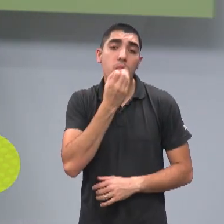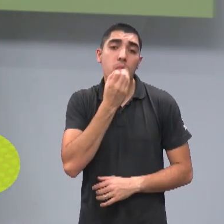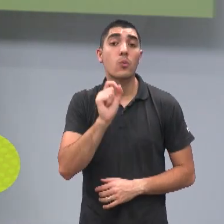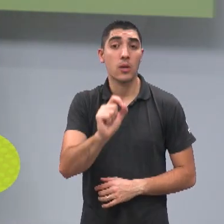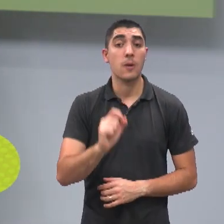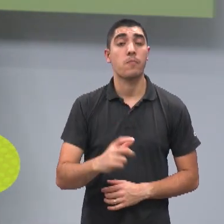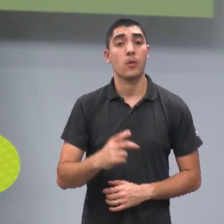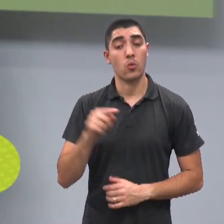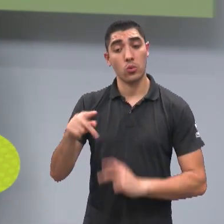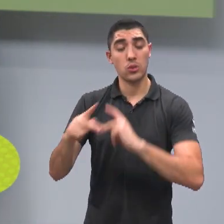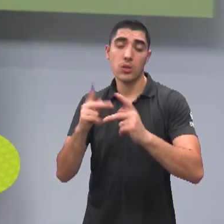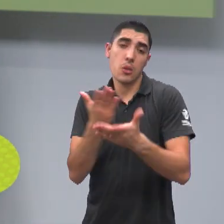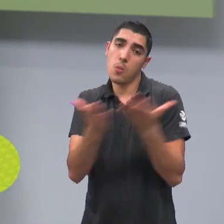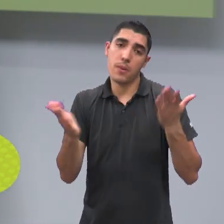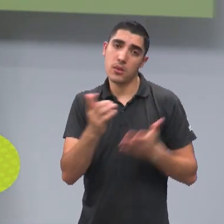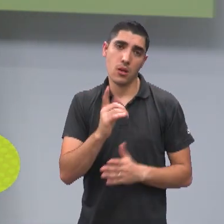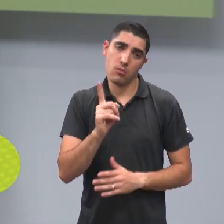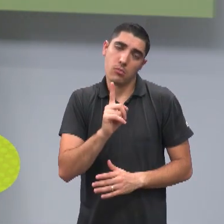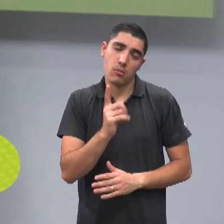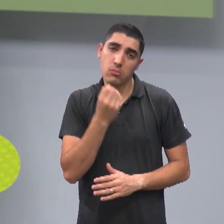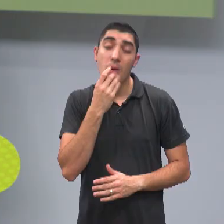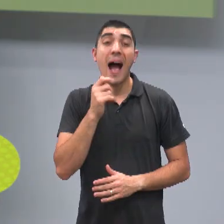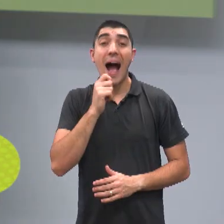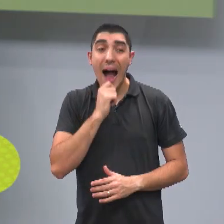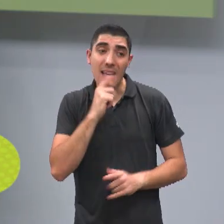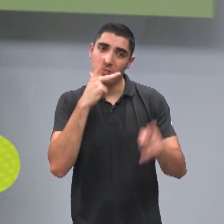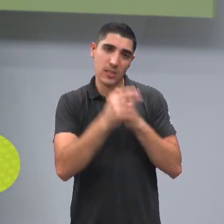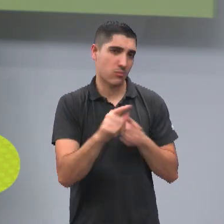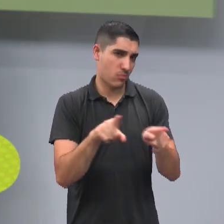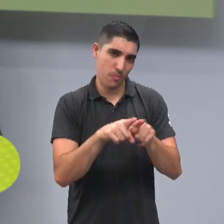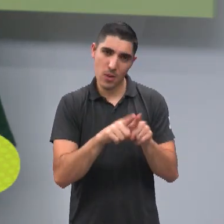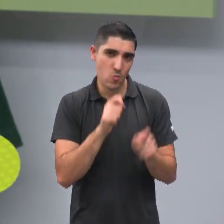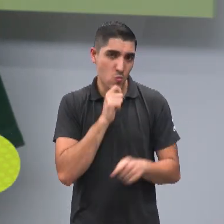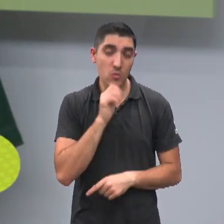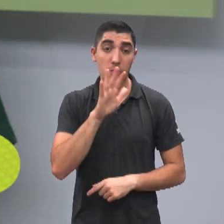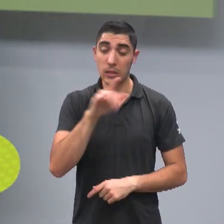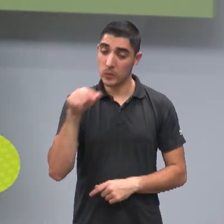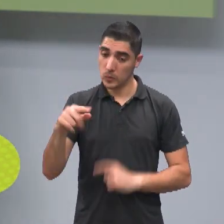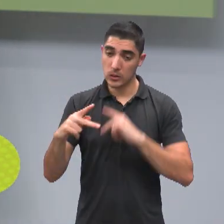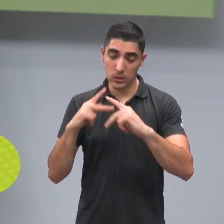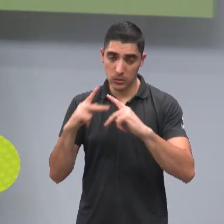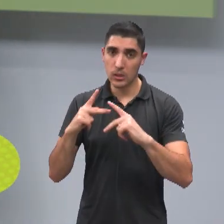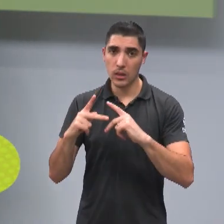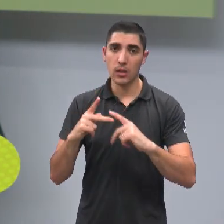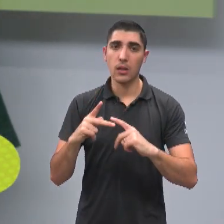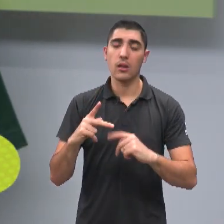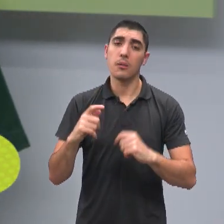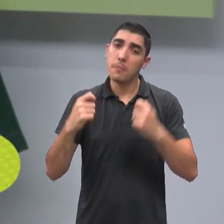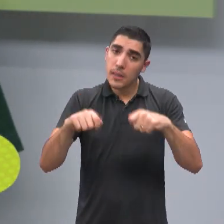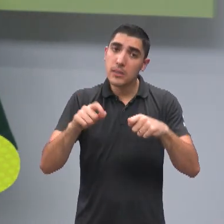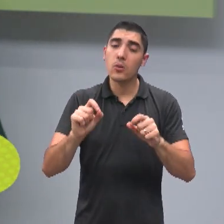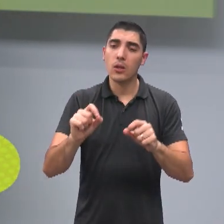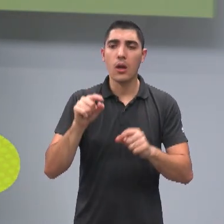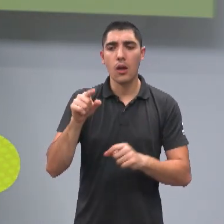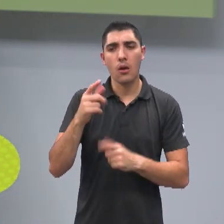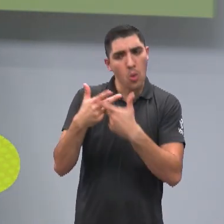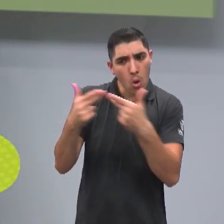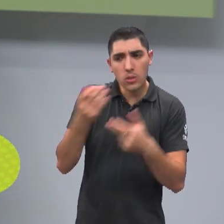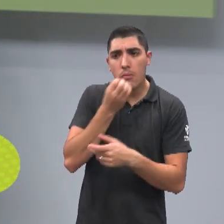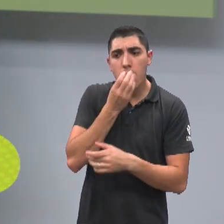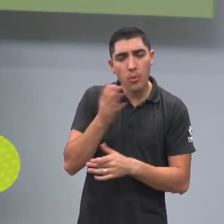sofreu uma derrota, ainda não venceu na Liga Nacional, tem que ver isso aí, tem que se recuperar, mas dá para tirar pontos positivos dessa partida.